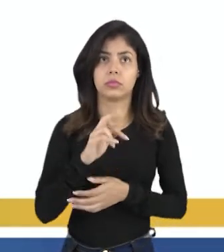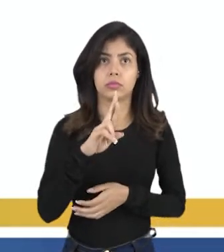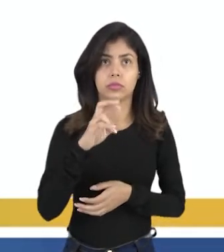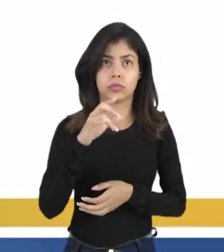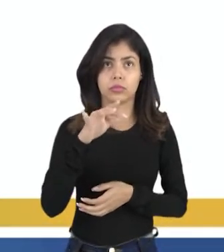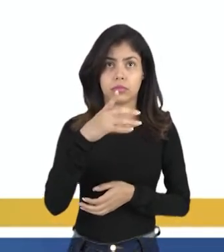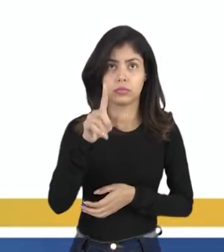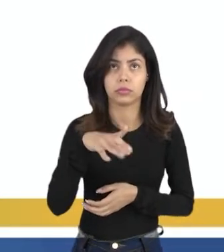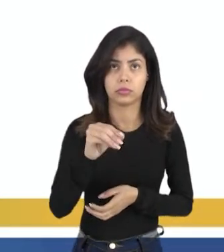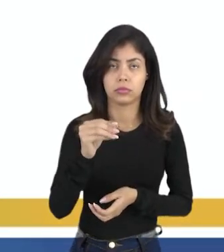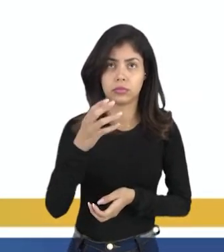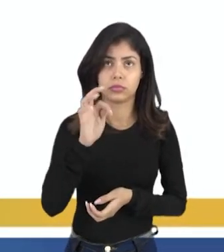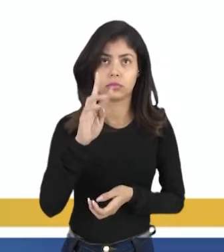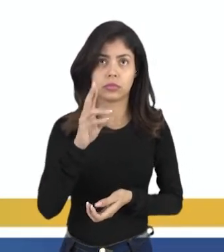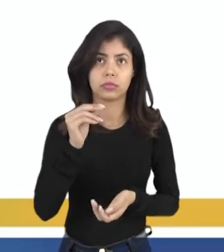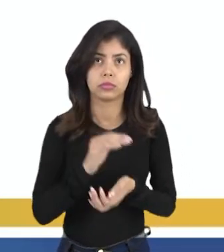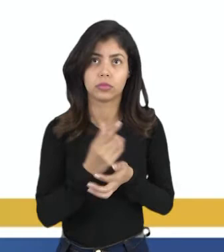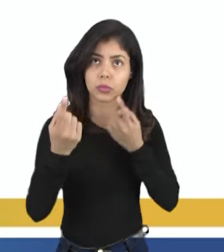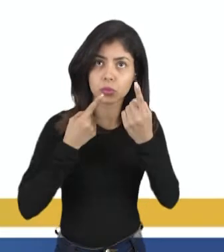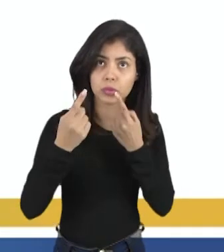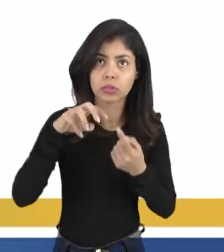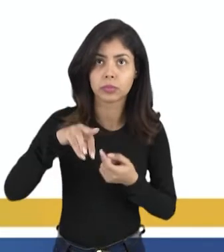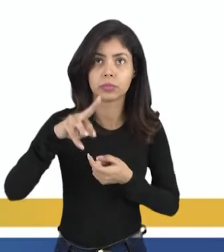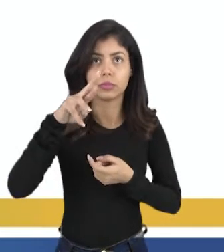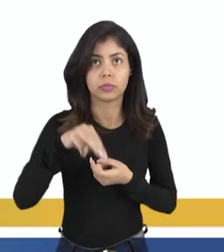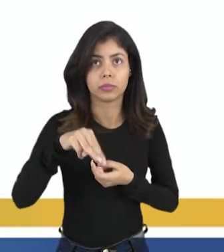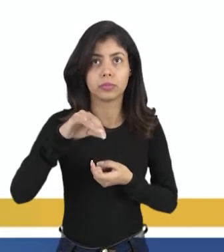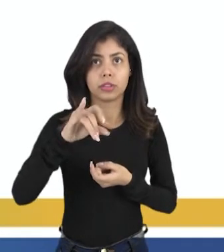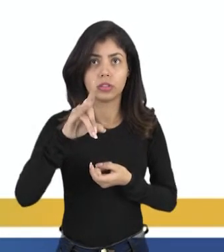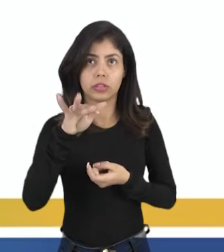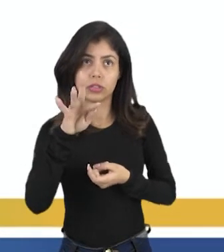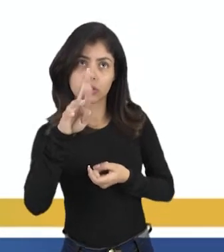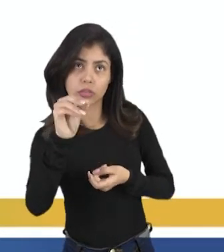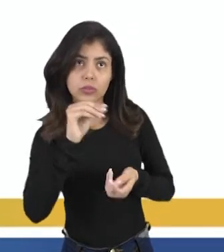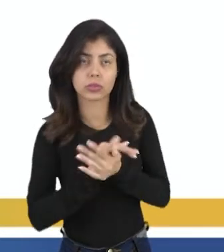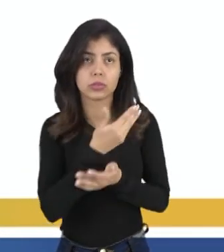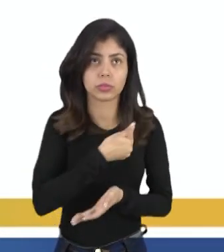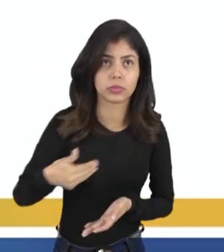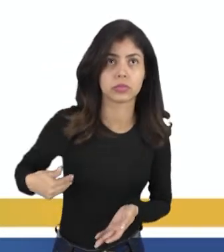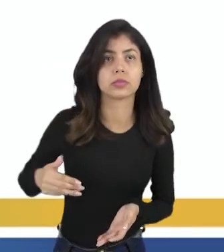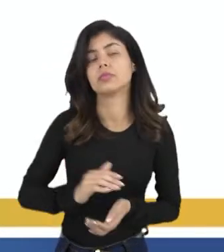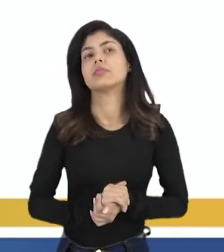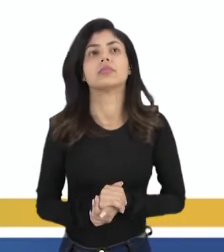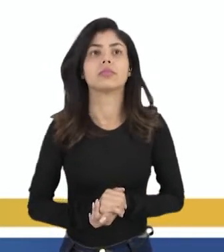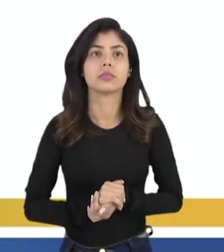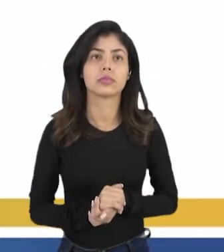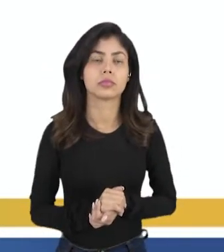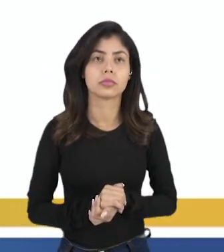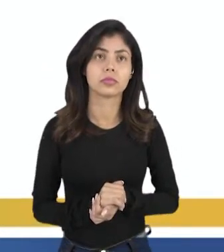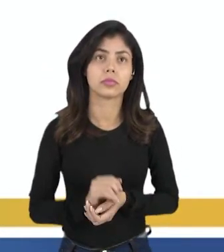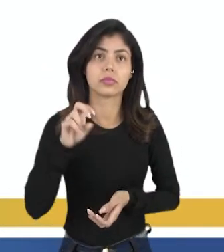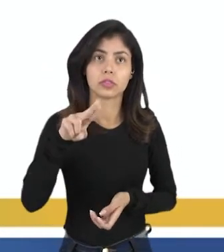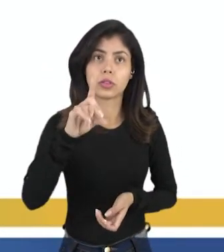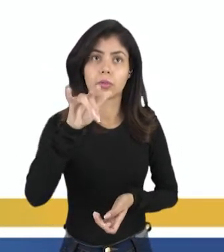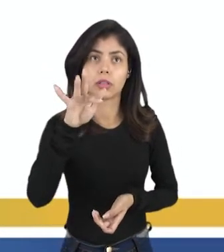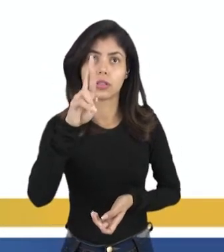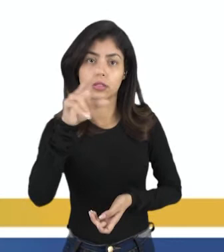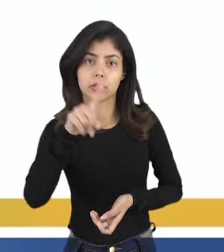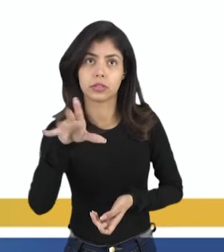expressões descolonização estética e discurso midiático publicitário. D.